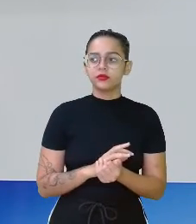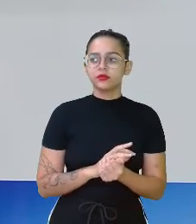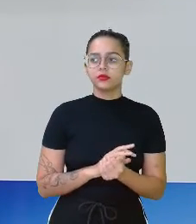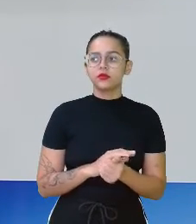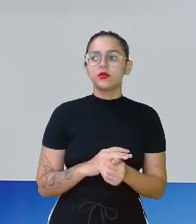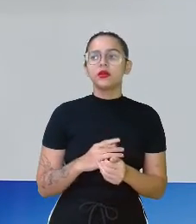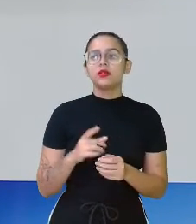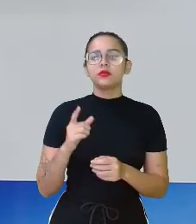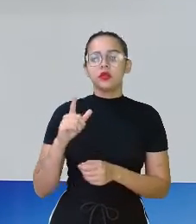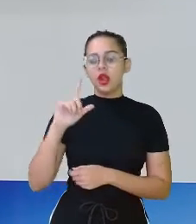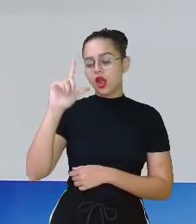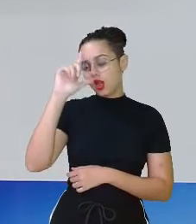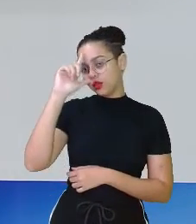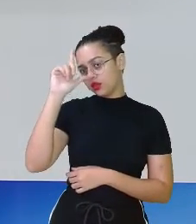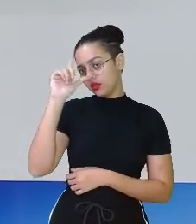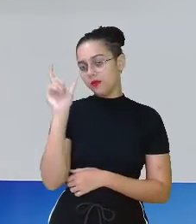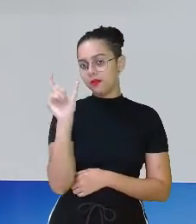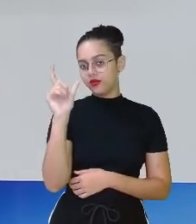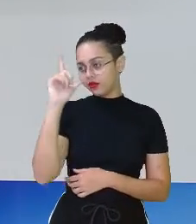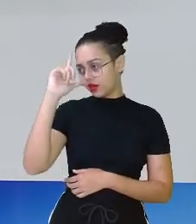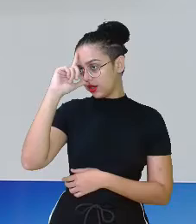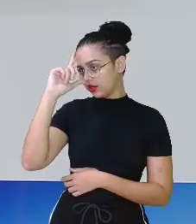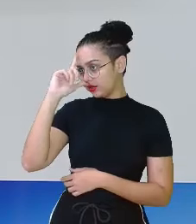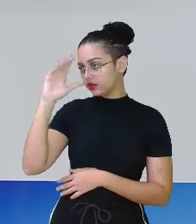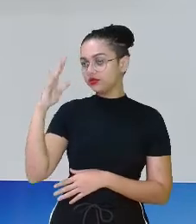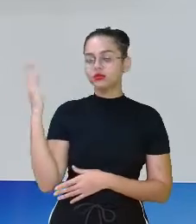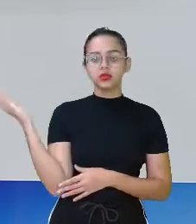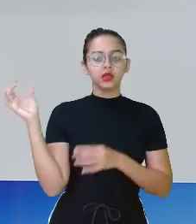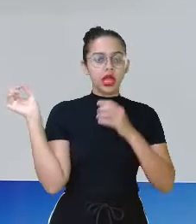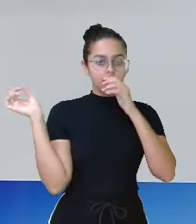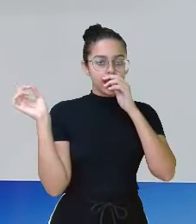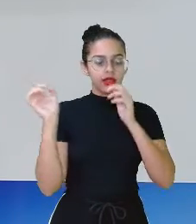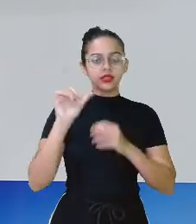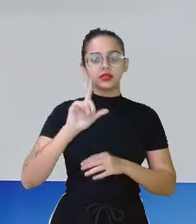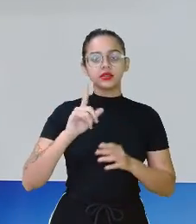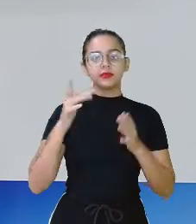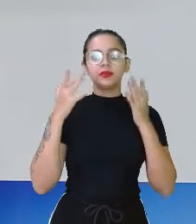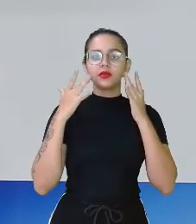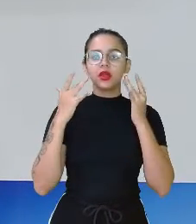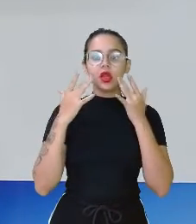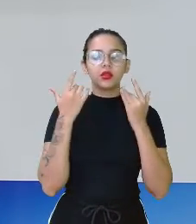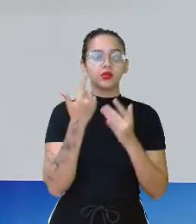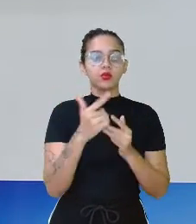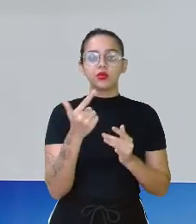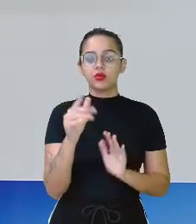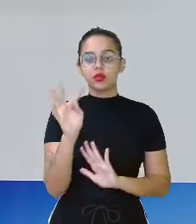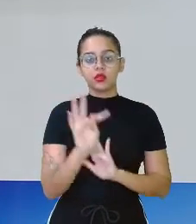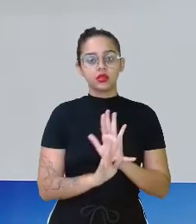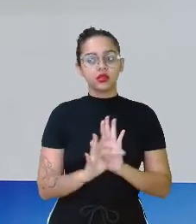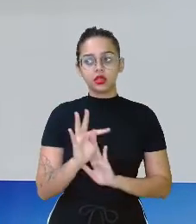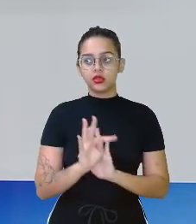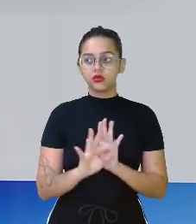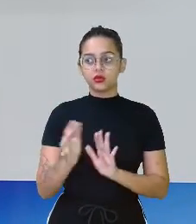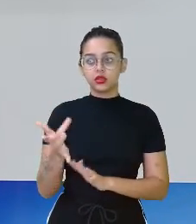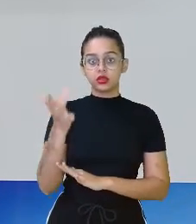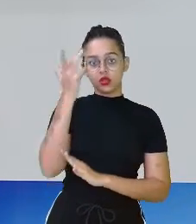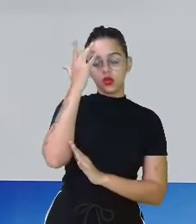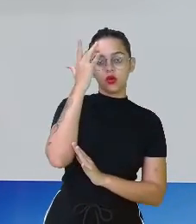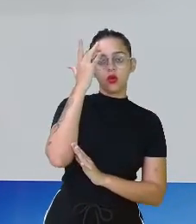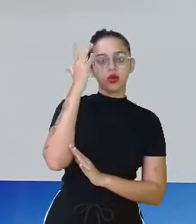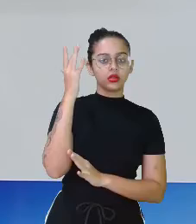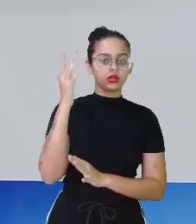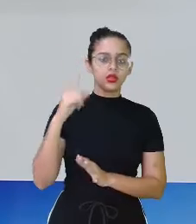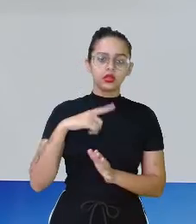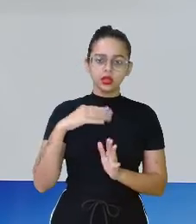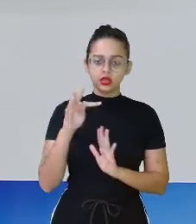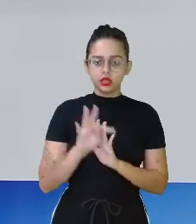sui latina, generis. sui generis. Então, esse teatro, ele não tem texto decorado, ele tem